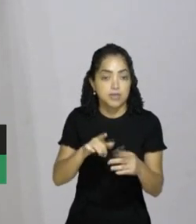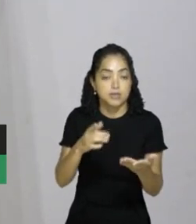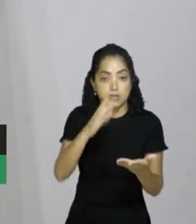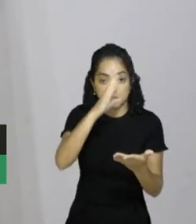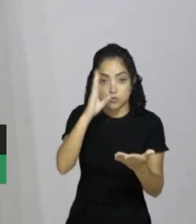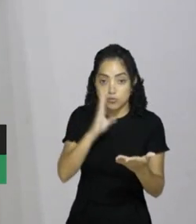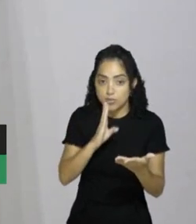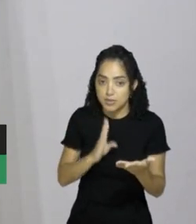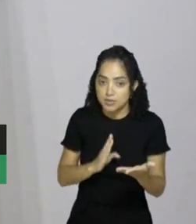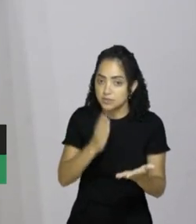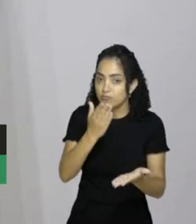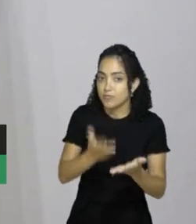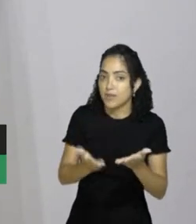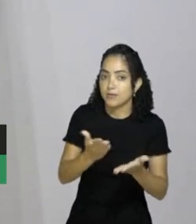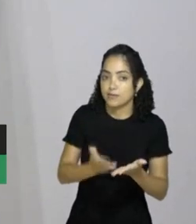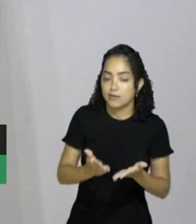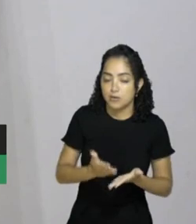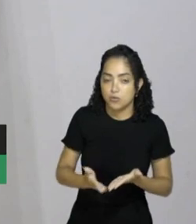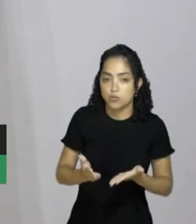de agarrar